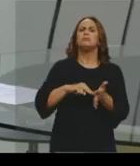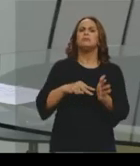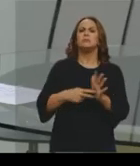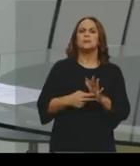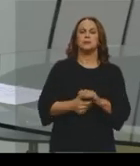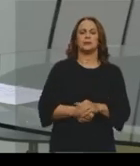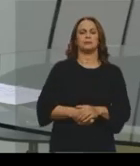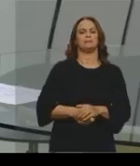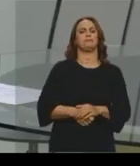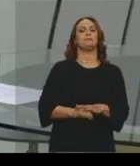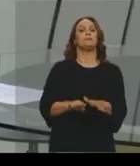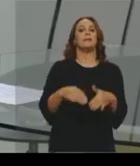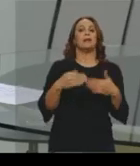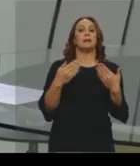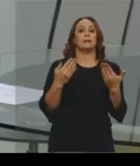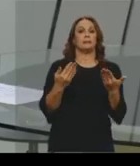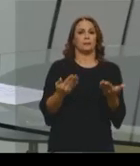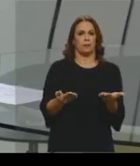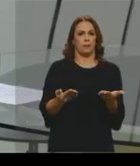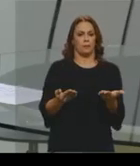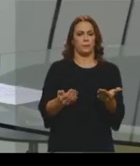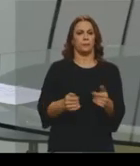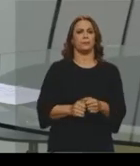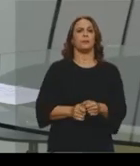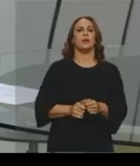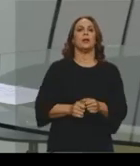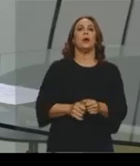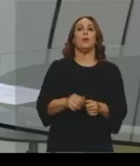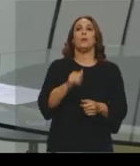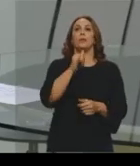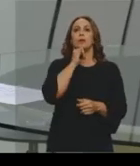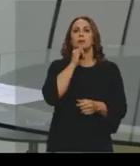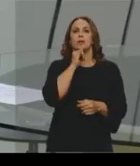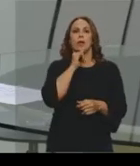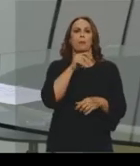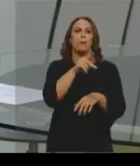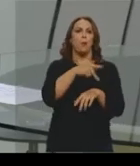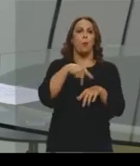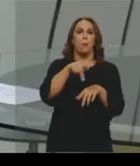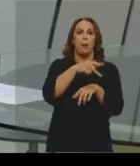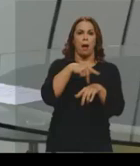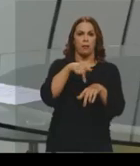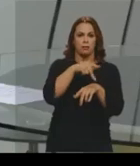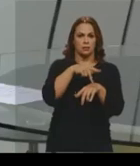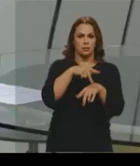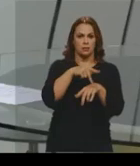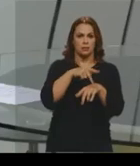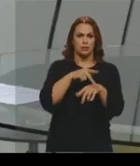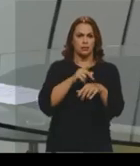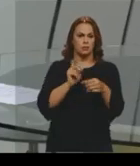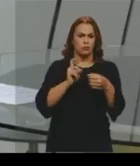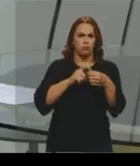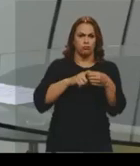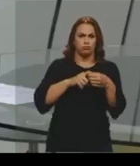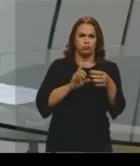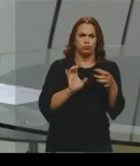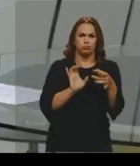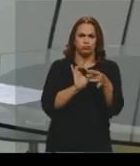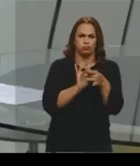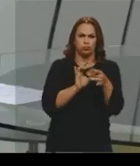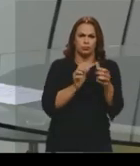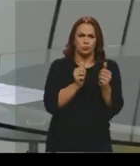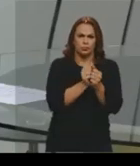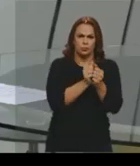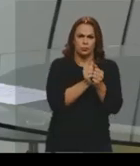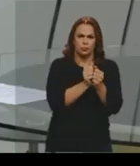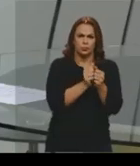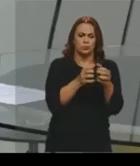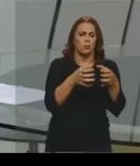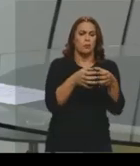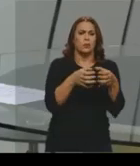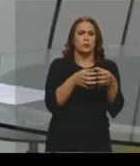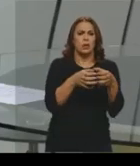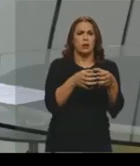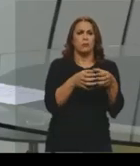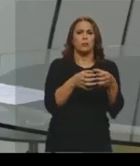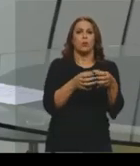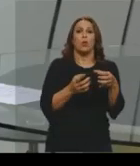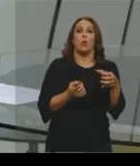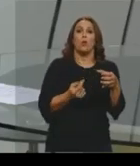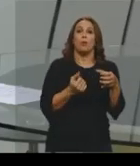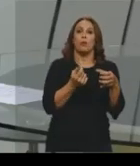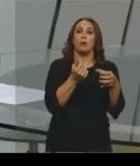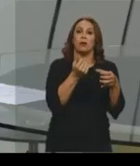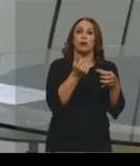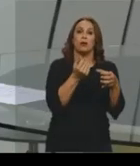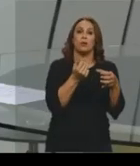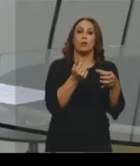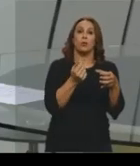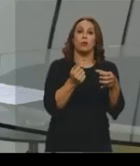econômico, exemplo, a União Europeia, vão adotar uma moeda única. Exemplo, o euro, né? Não